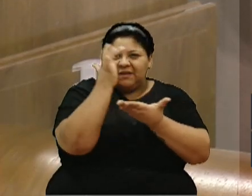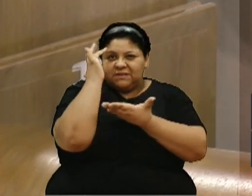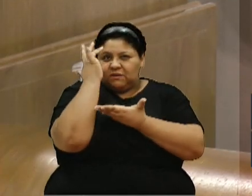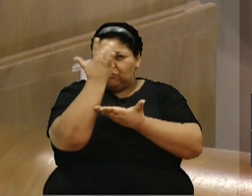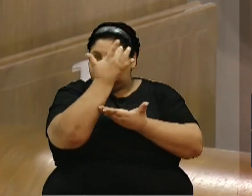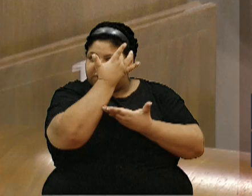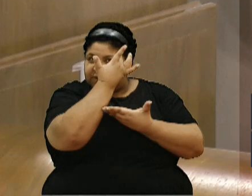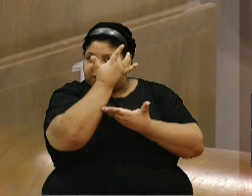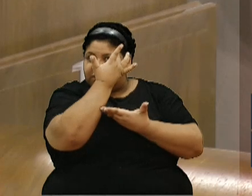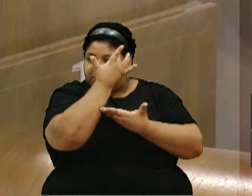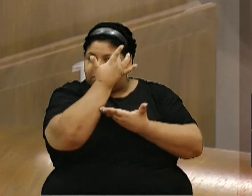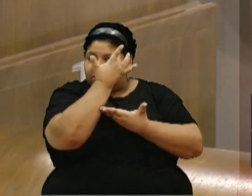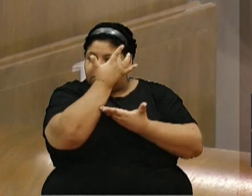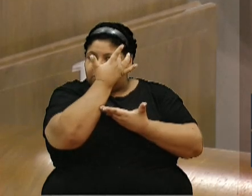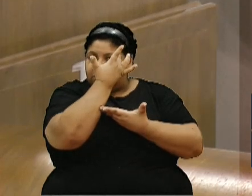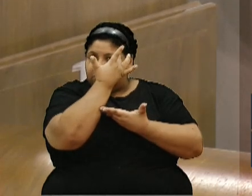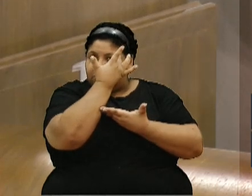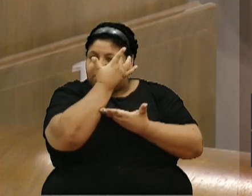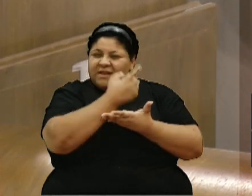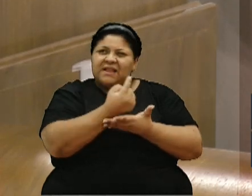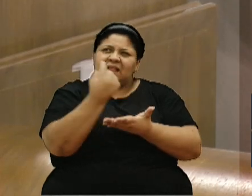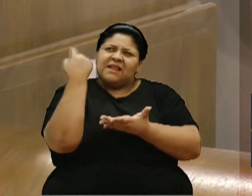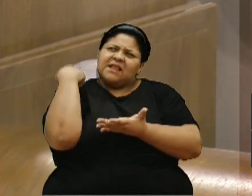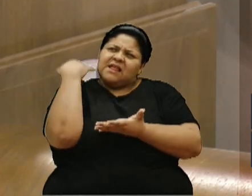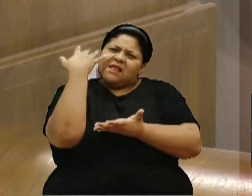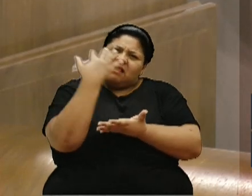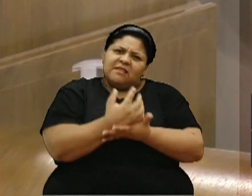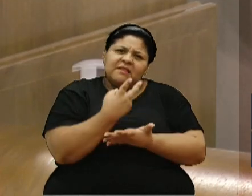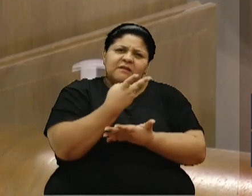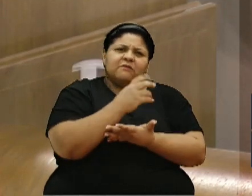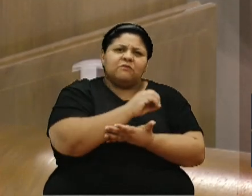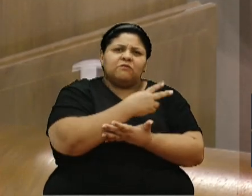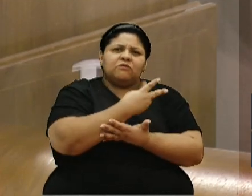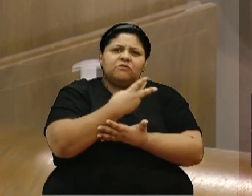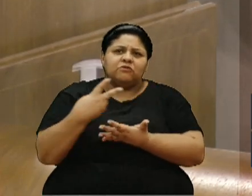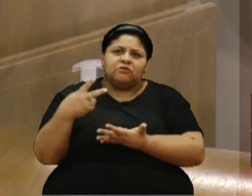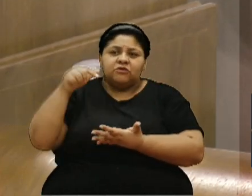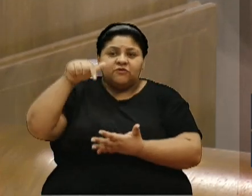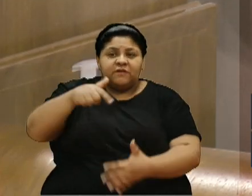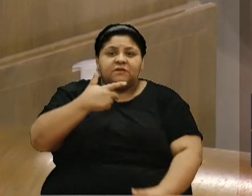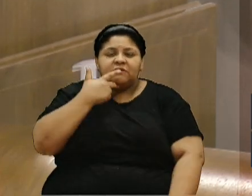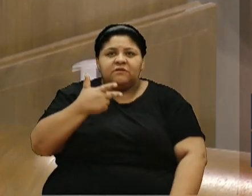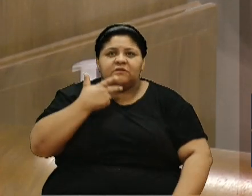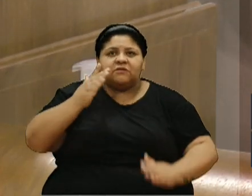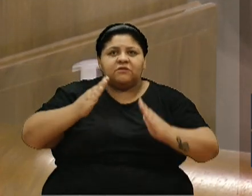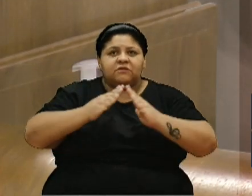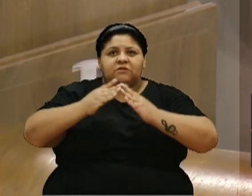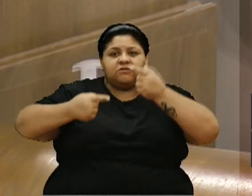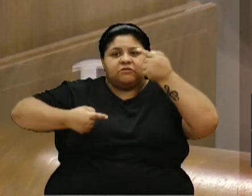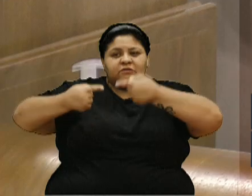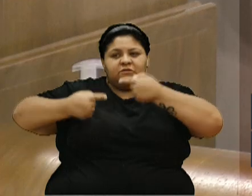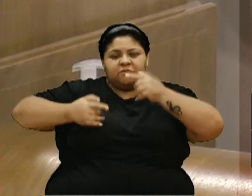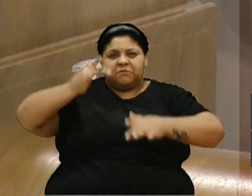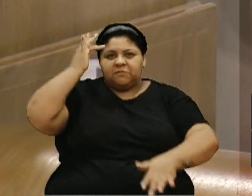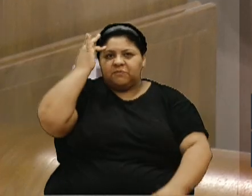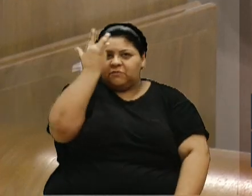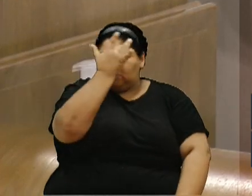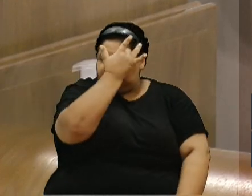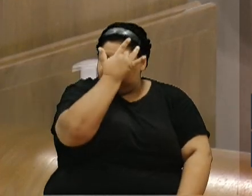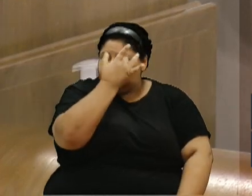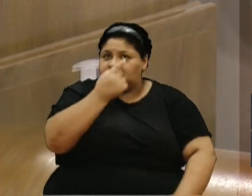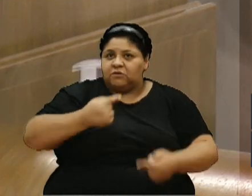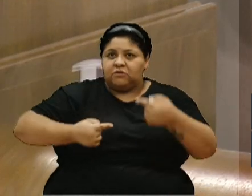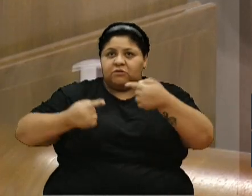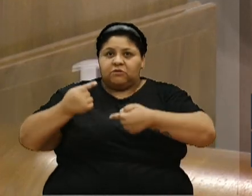Então, é desde 2022 que nós trazemos a esta casa o debate da saúde mental como um